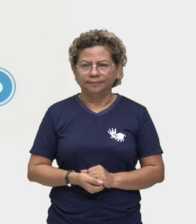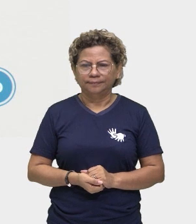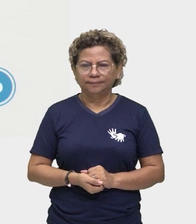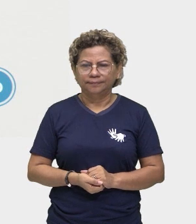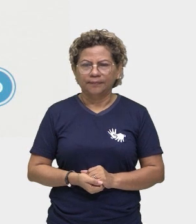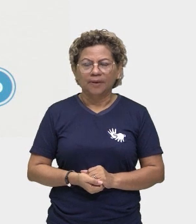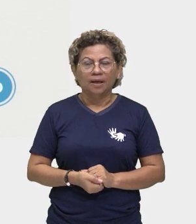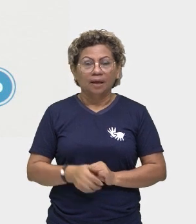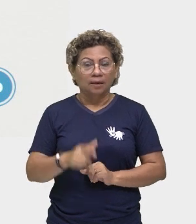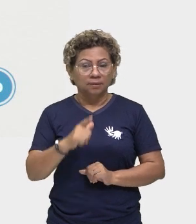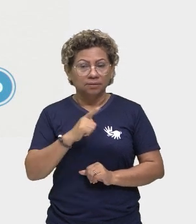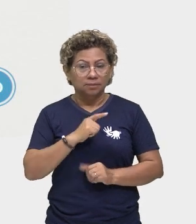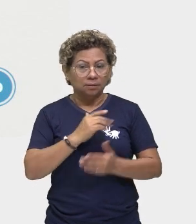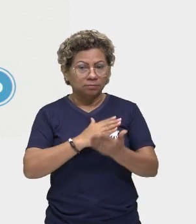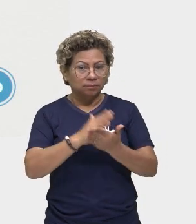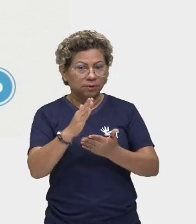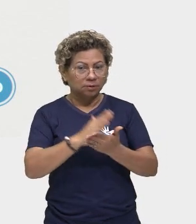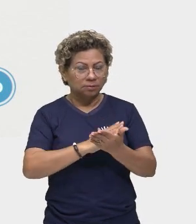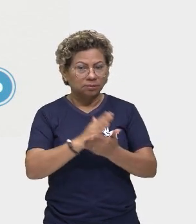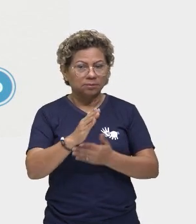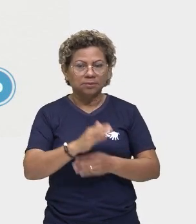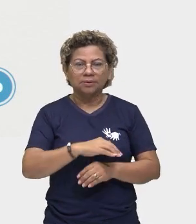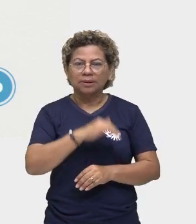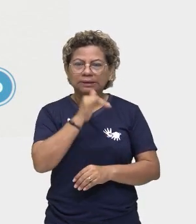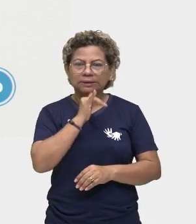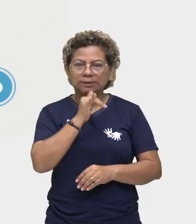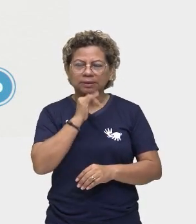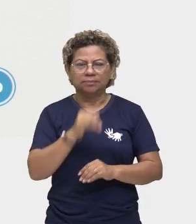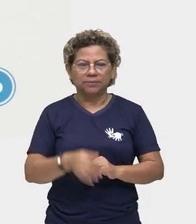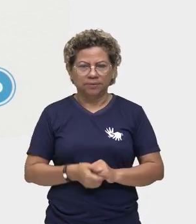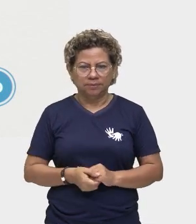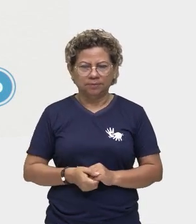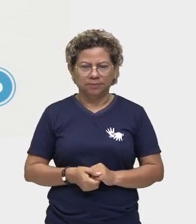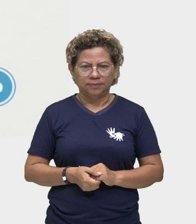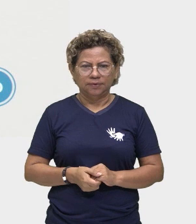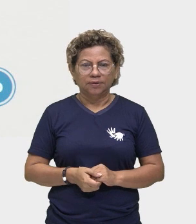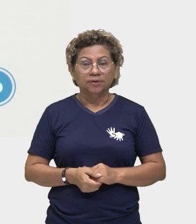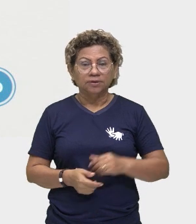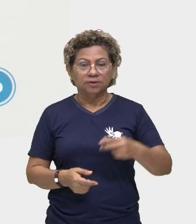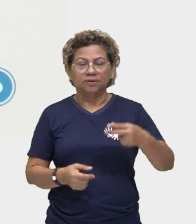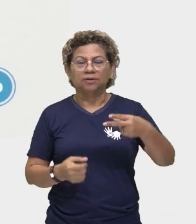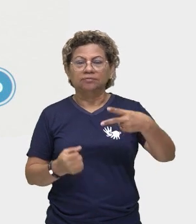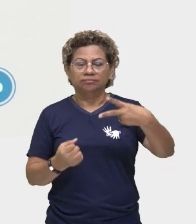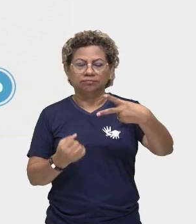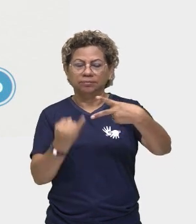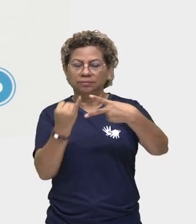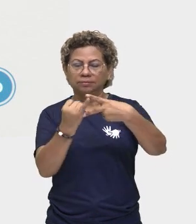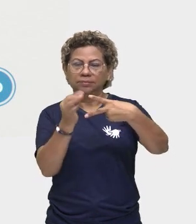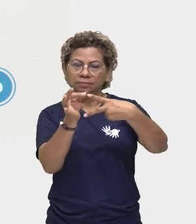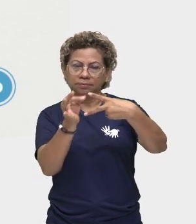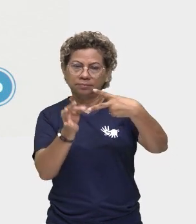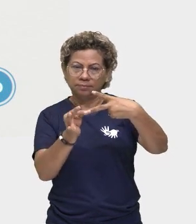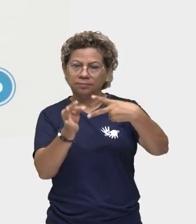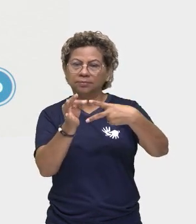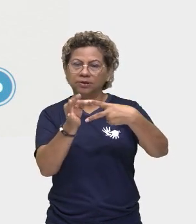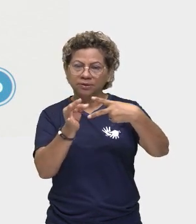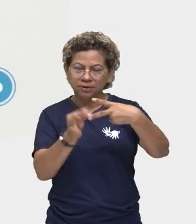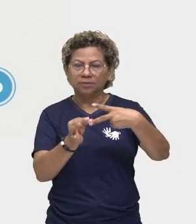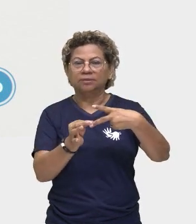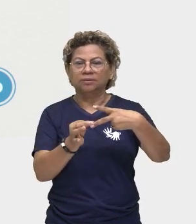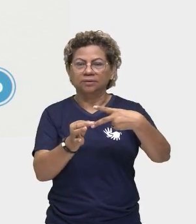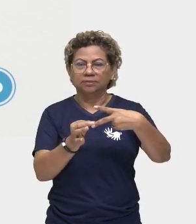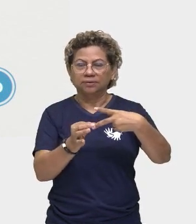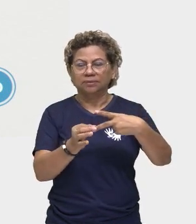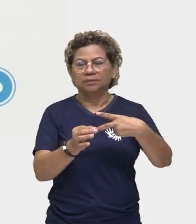Aqui temos aqui alguns exemplos, né? De polígonos que são regulares, que é importante